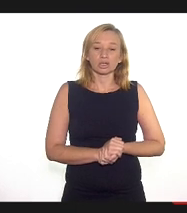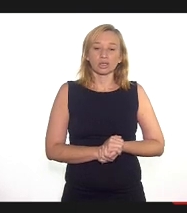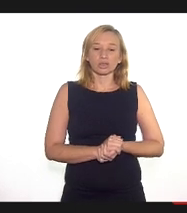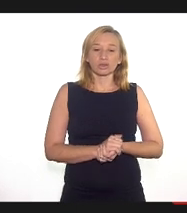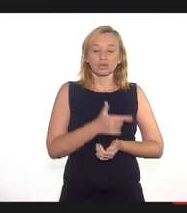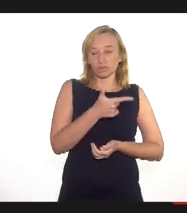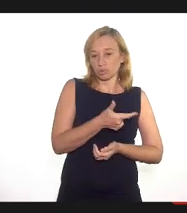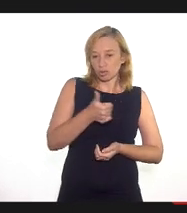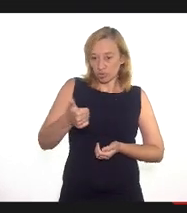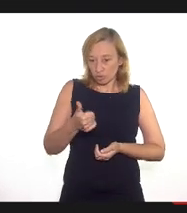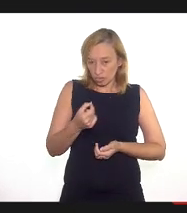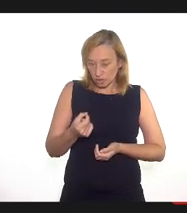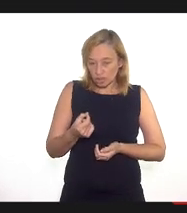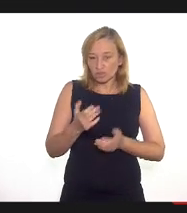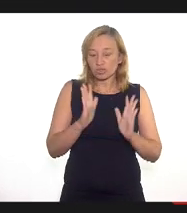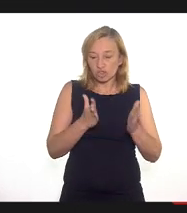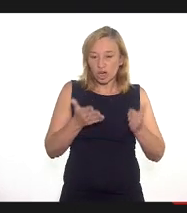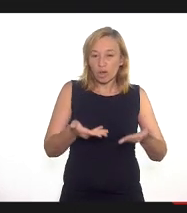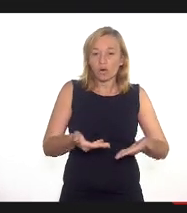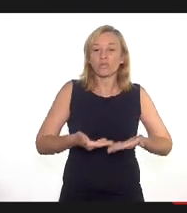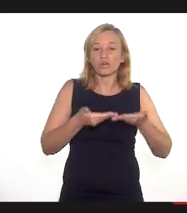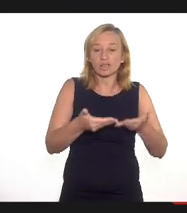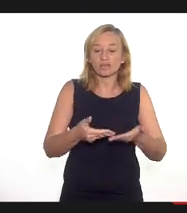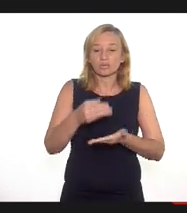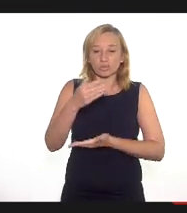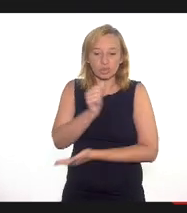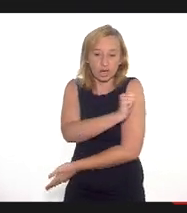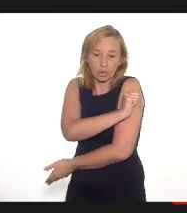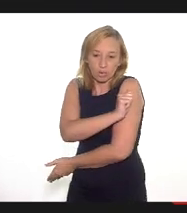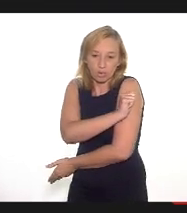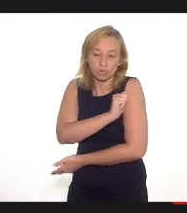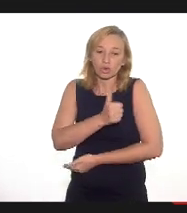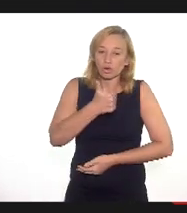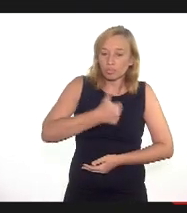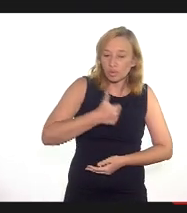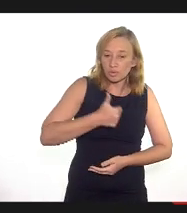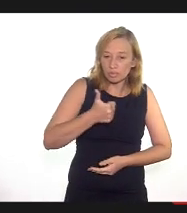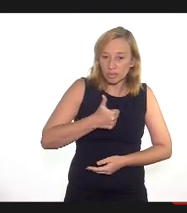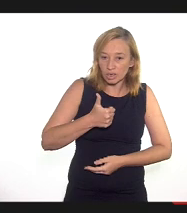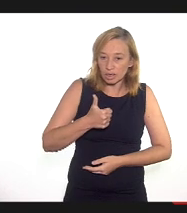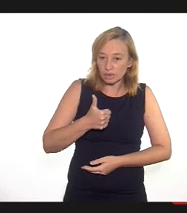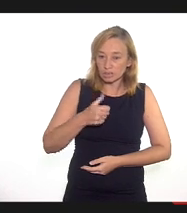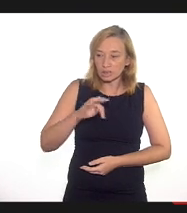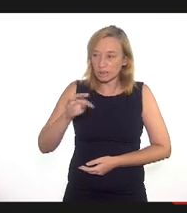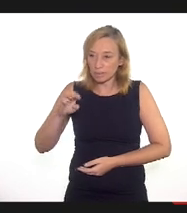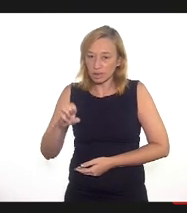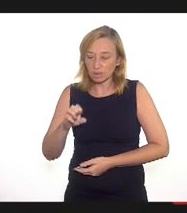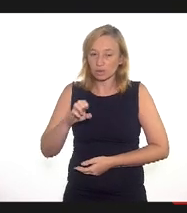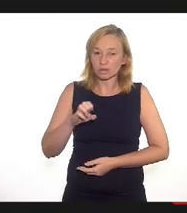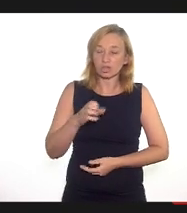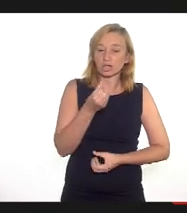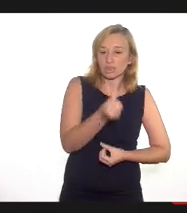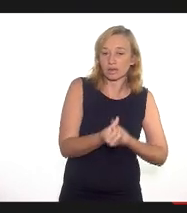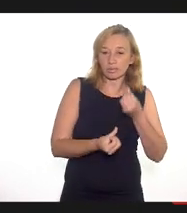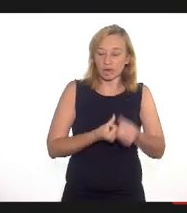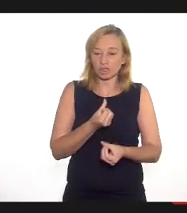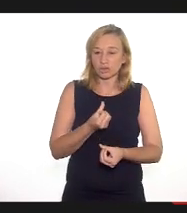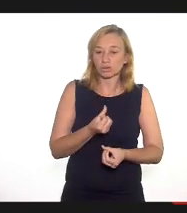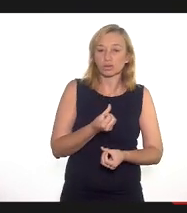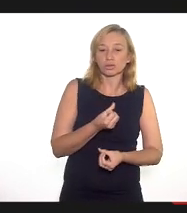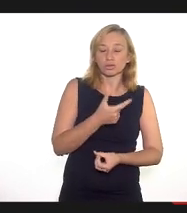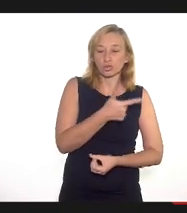2020 e já estamos oferecendo para os alunos o primeiro semestre de 2021, já que são grades